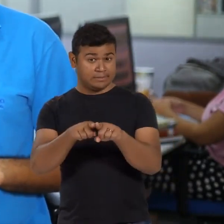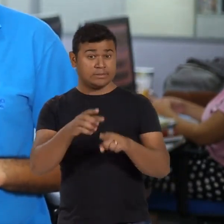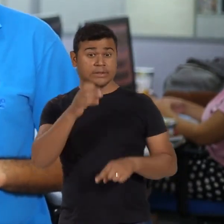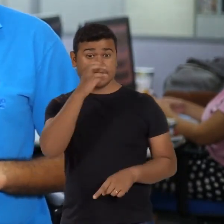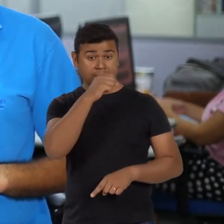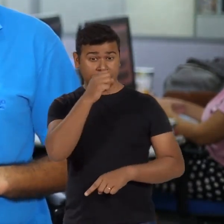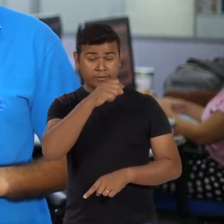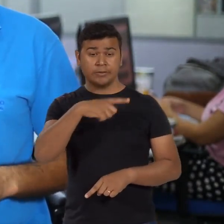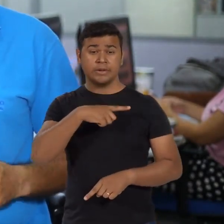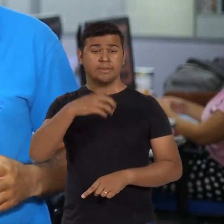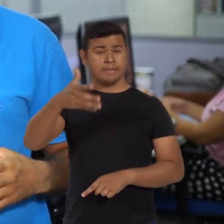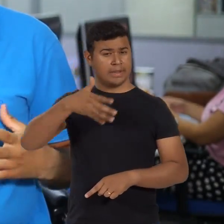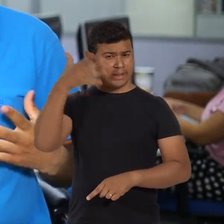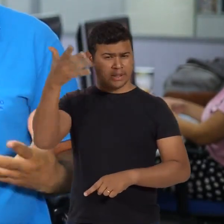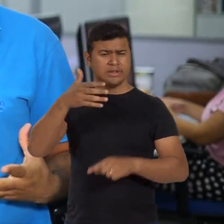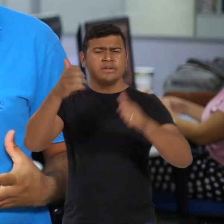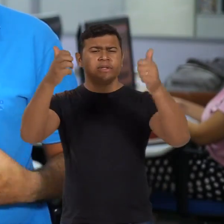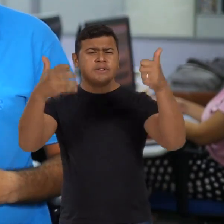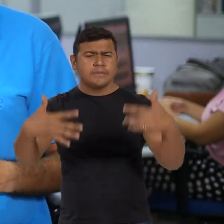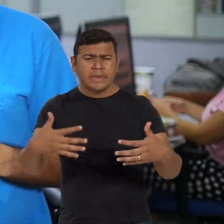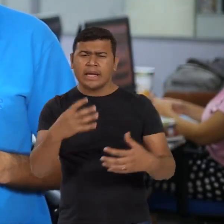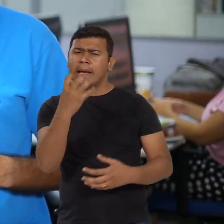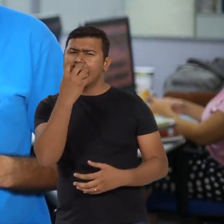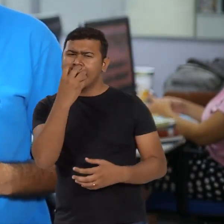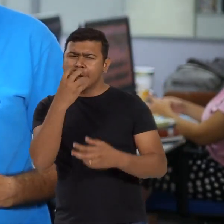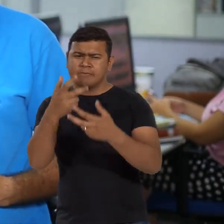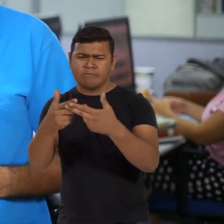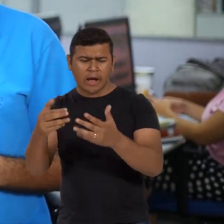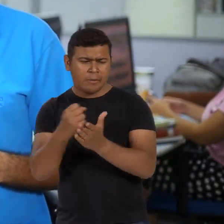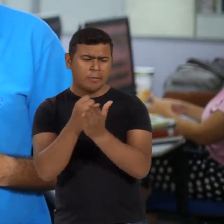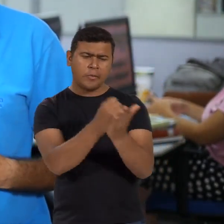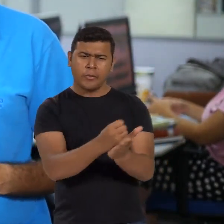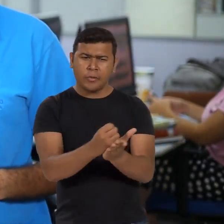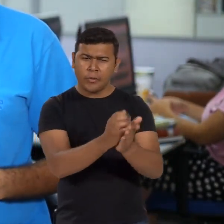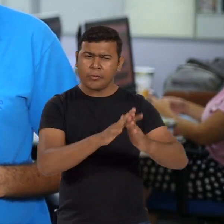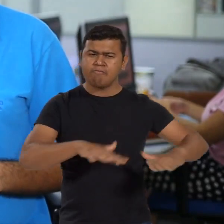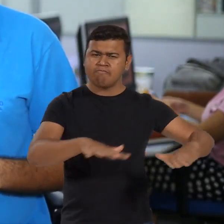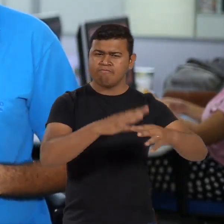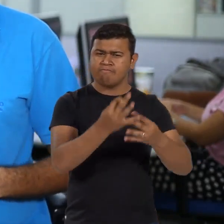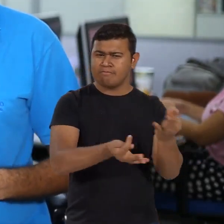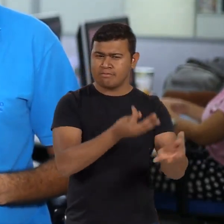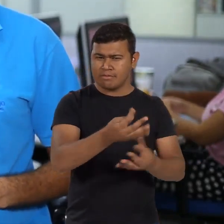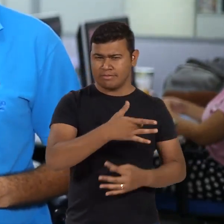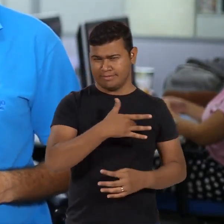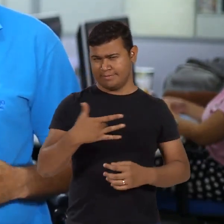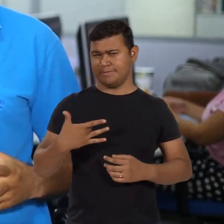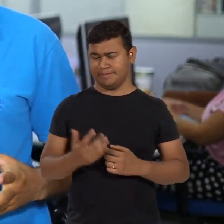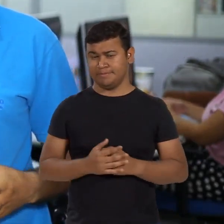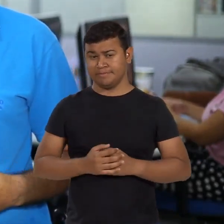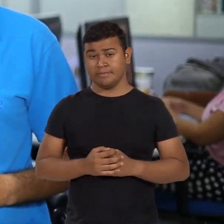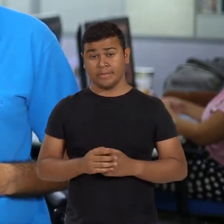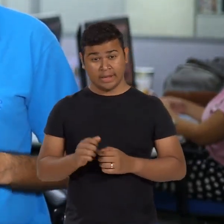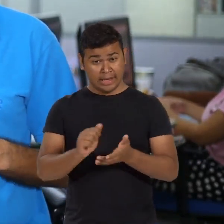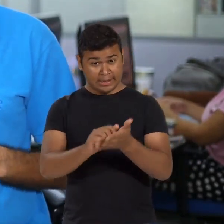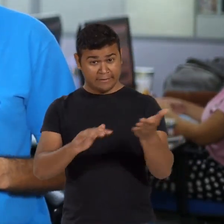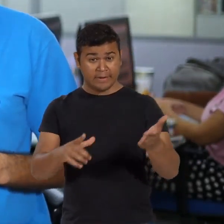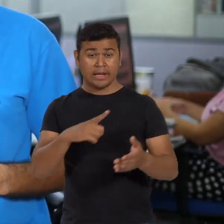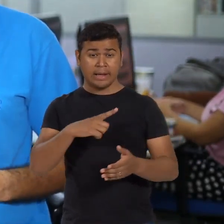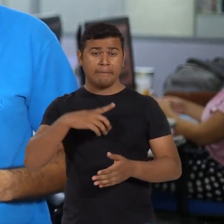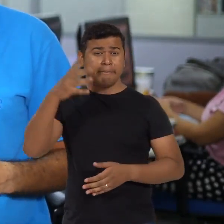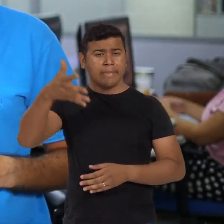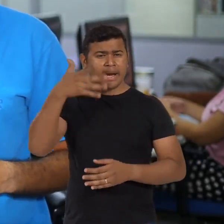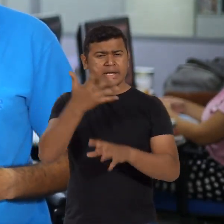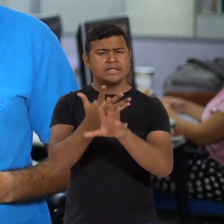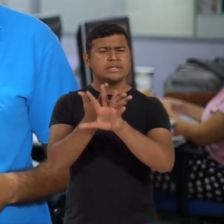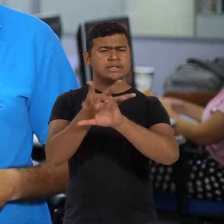uma palestra sobre o auxílio de cães com terapeutas em tratamentos de saúde a atividade faz parte do 1º